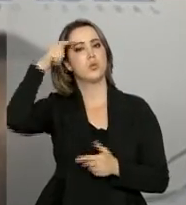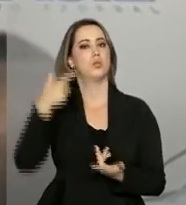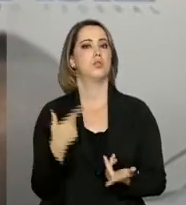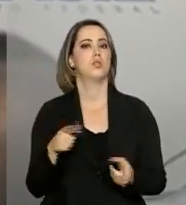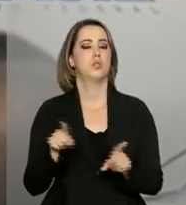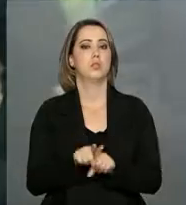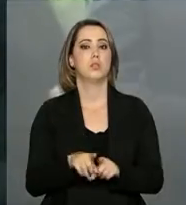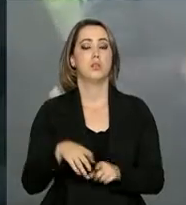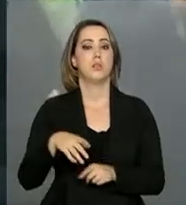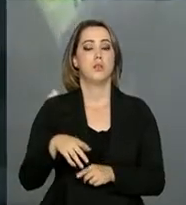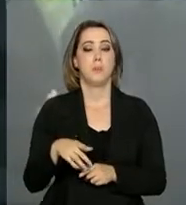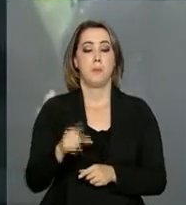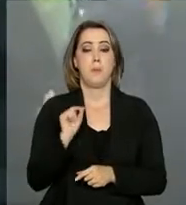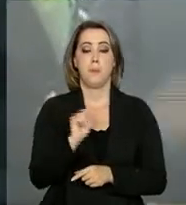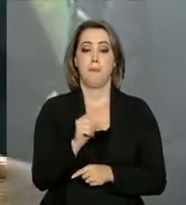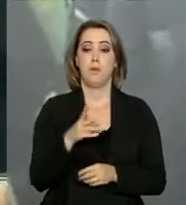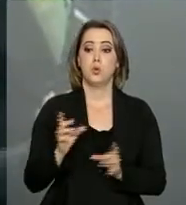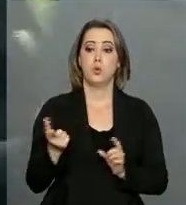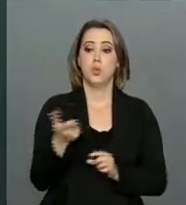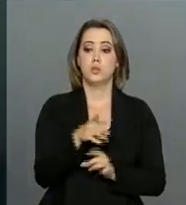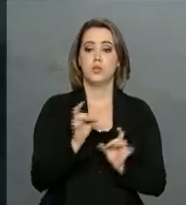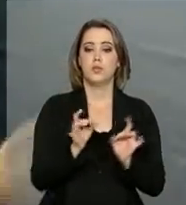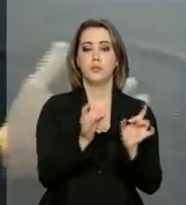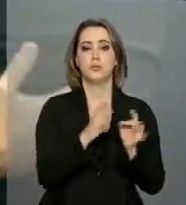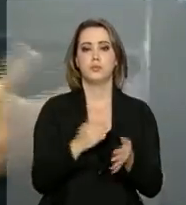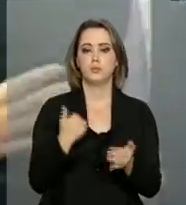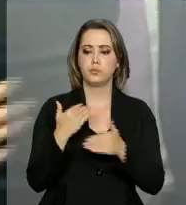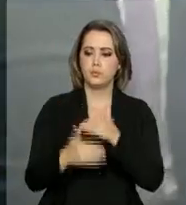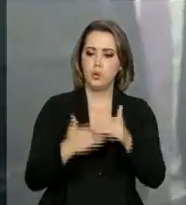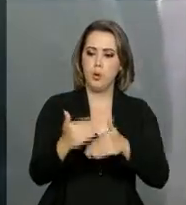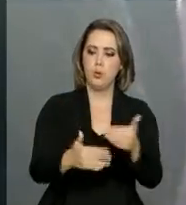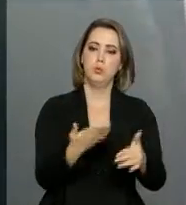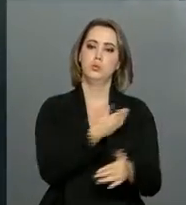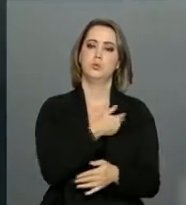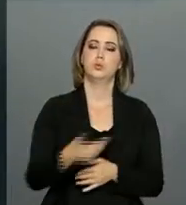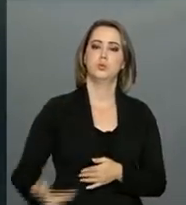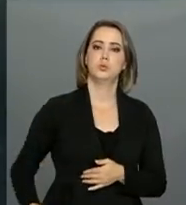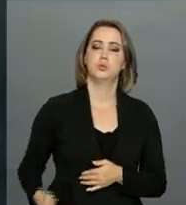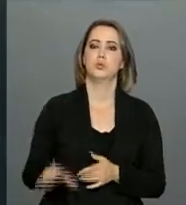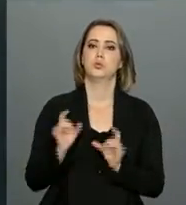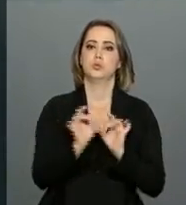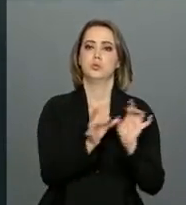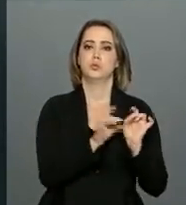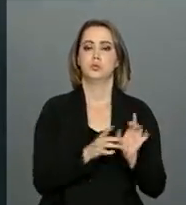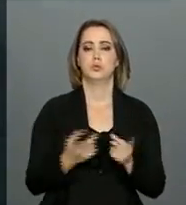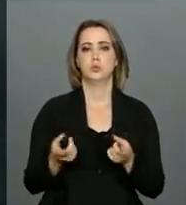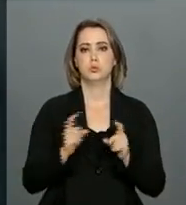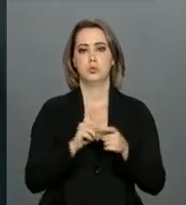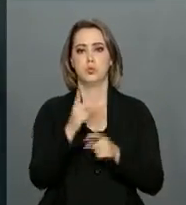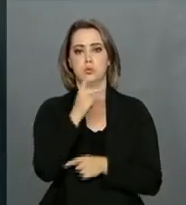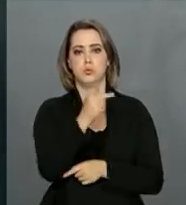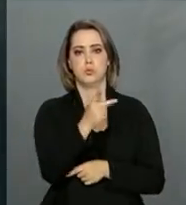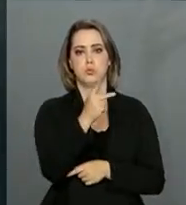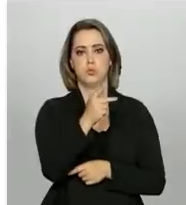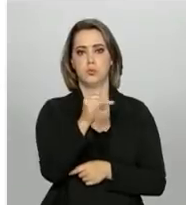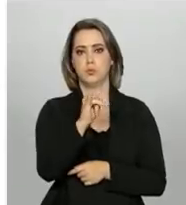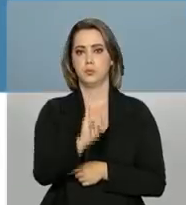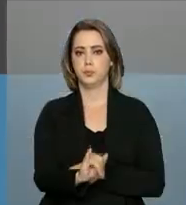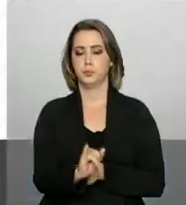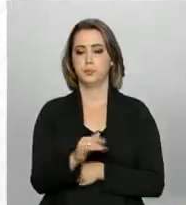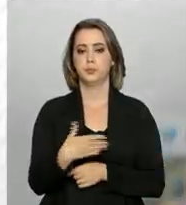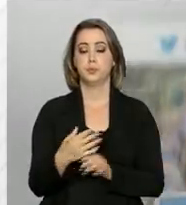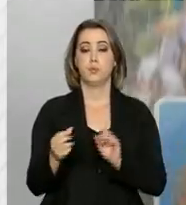para manaus com mais esse leilão o governo mantém o cronograma de concessões estabelecido pelo programa de parcerias e investimentos